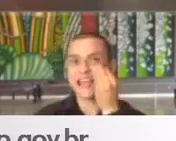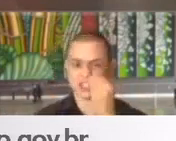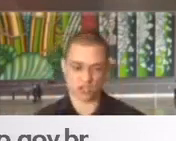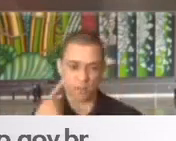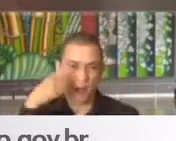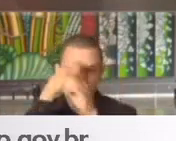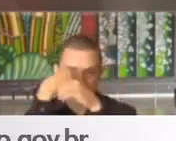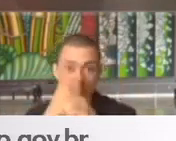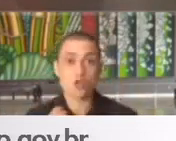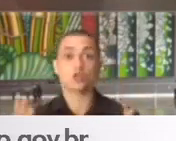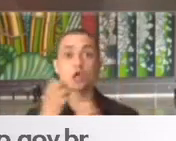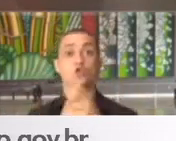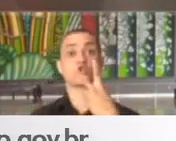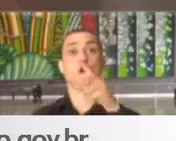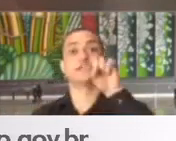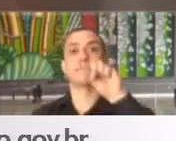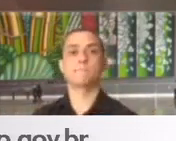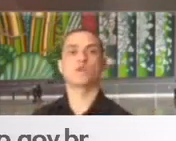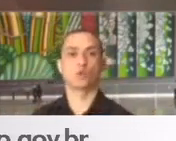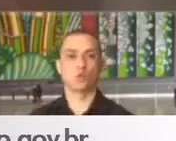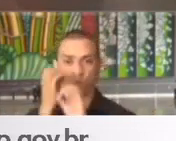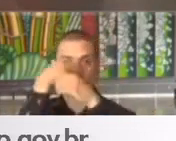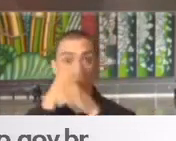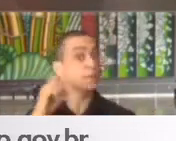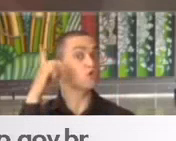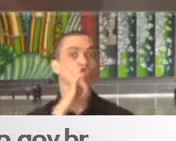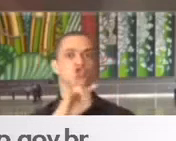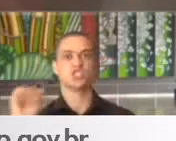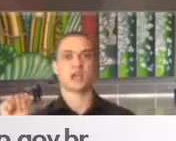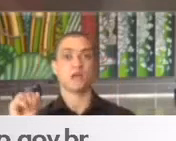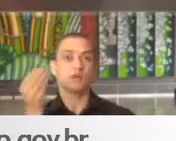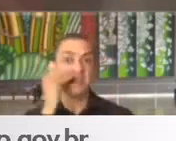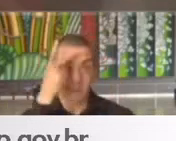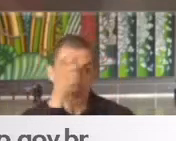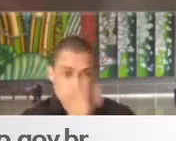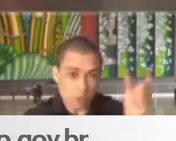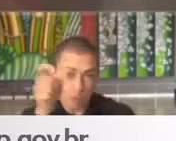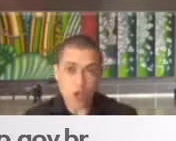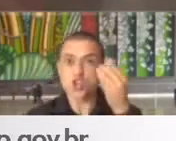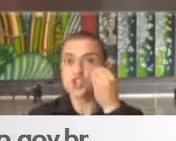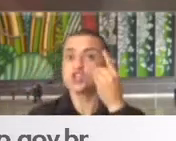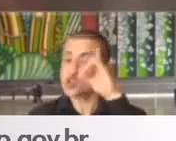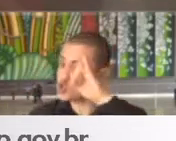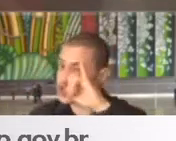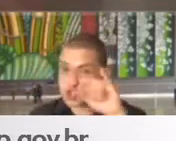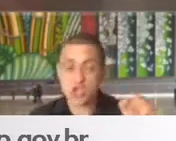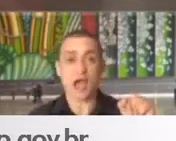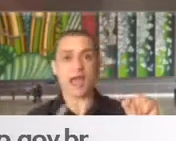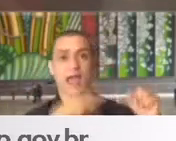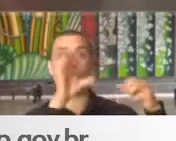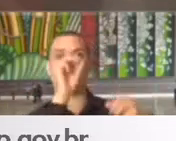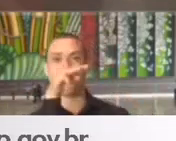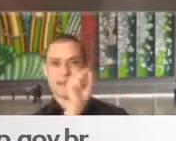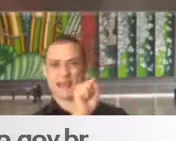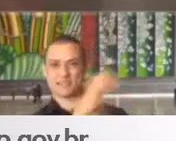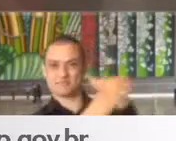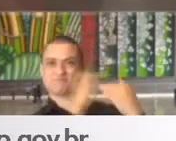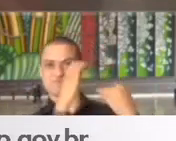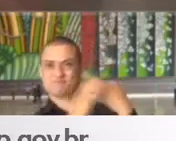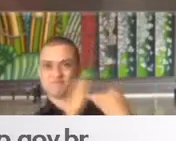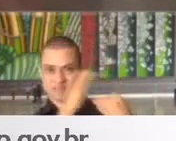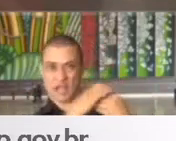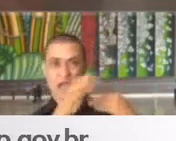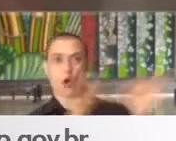2 mil exames por dia. Testar, testar e testar. Essa é a orientação da Organização Mundial de Saúde. Nós, a